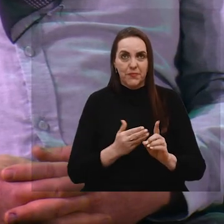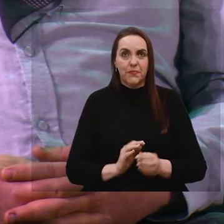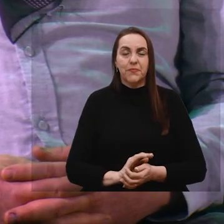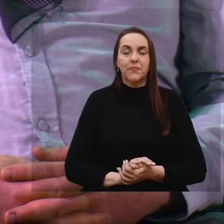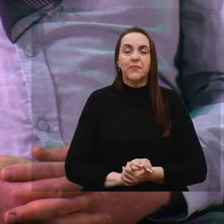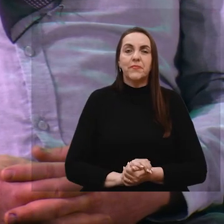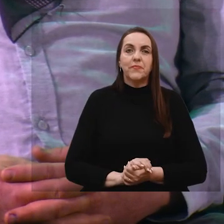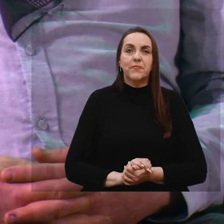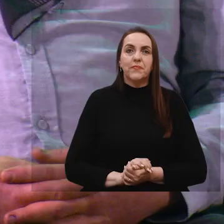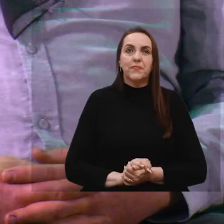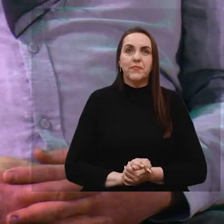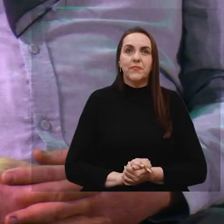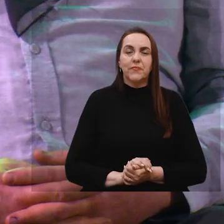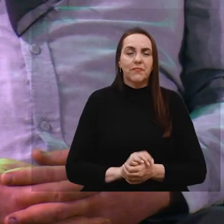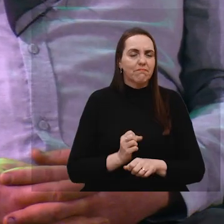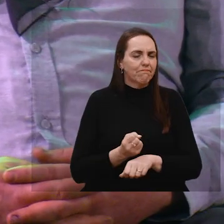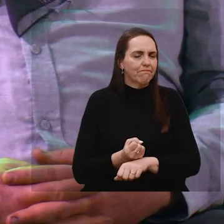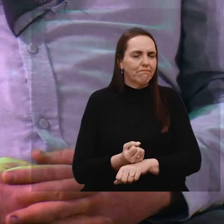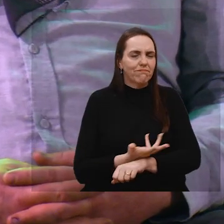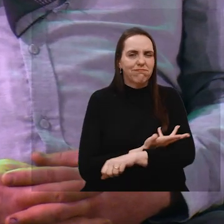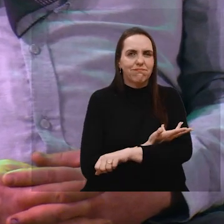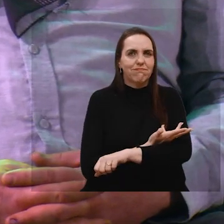momento